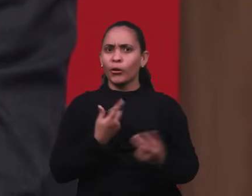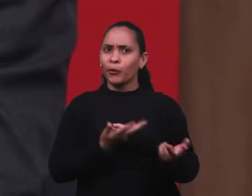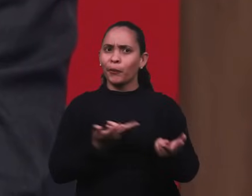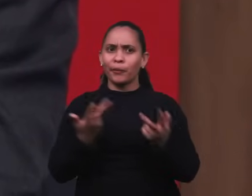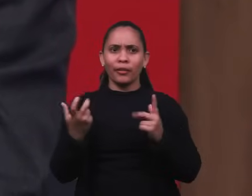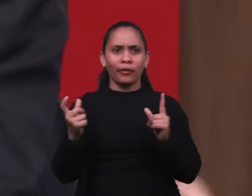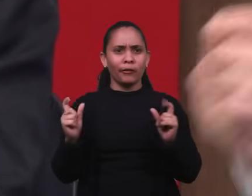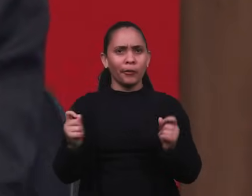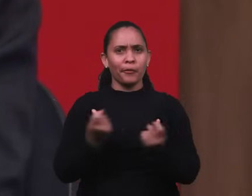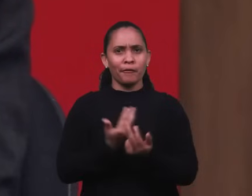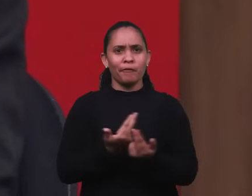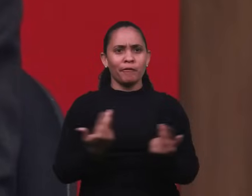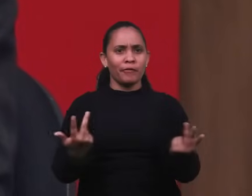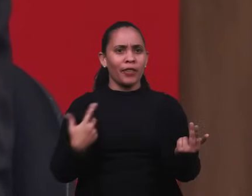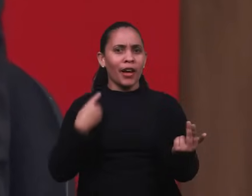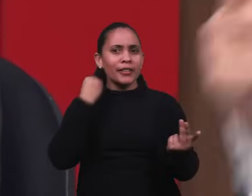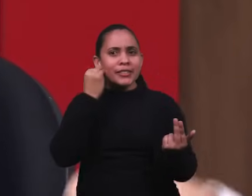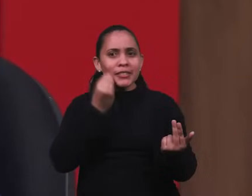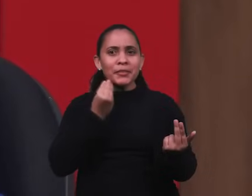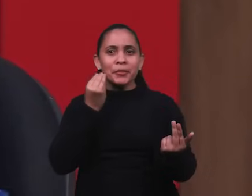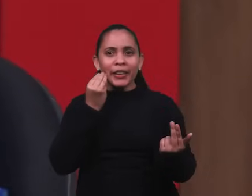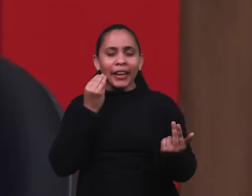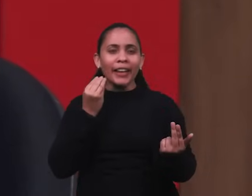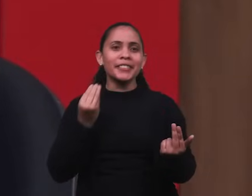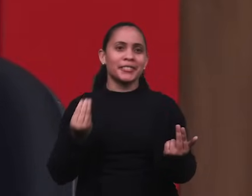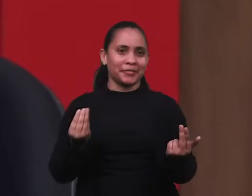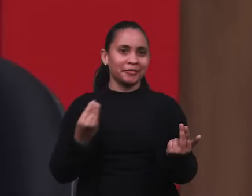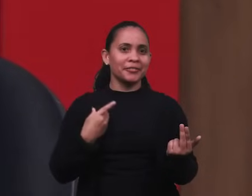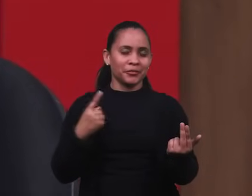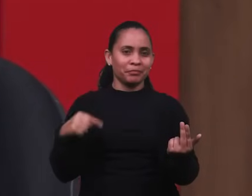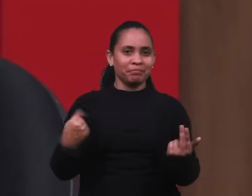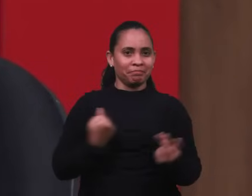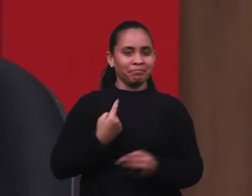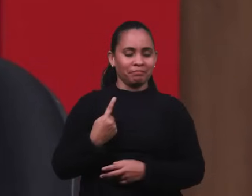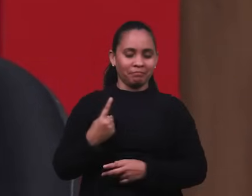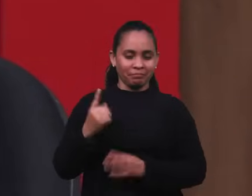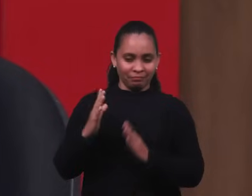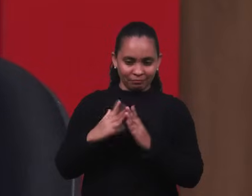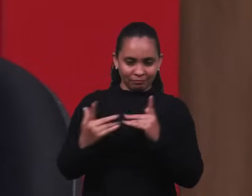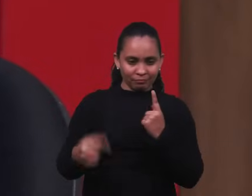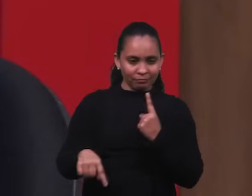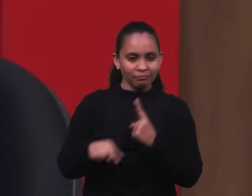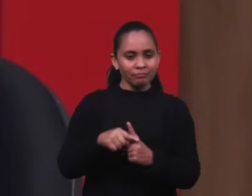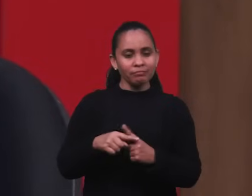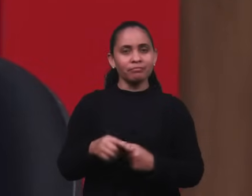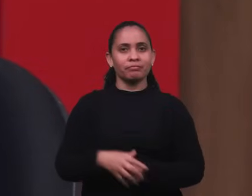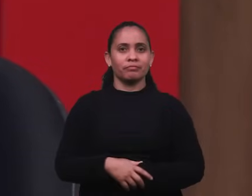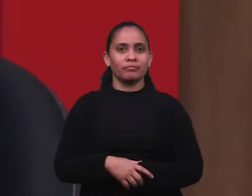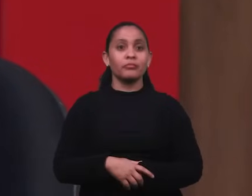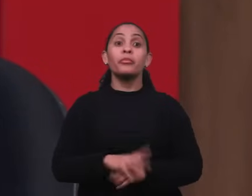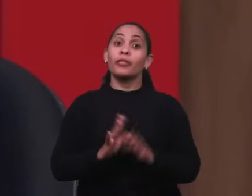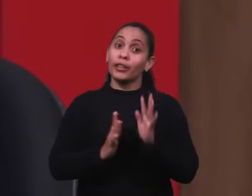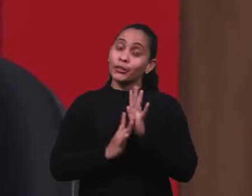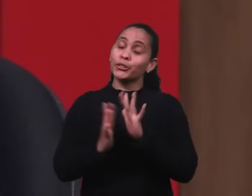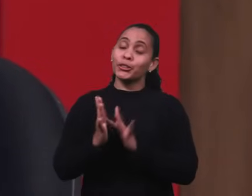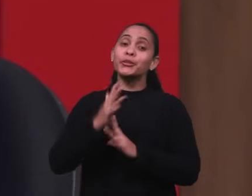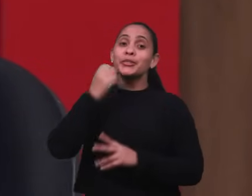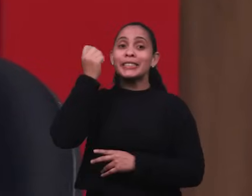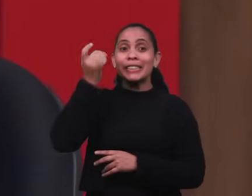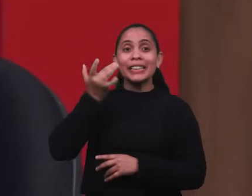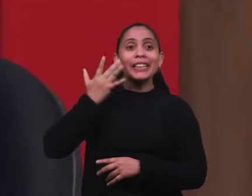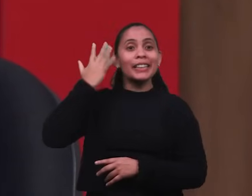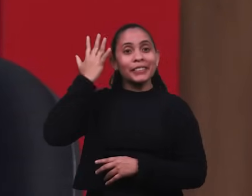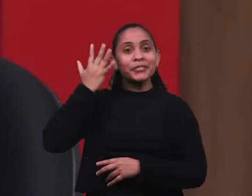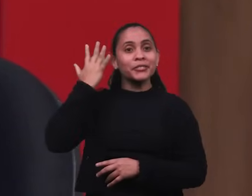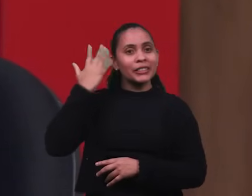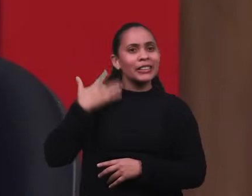observamos que muitas experiências que nós temos encontrado nas nossas igrejas, de Jesus ele se revelar